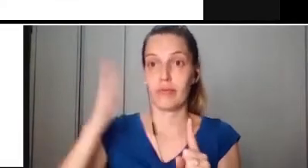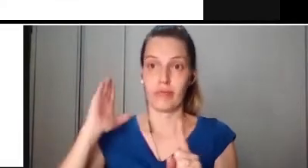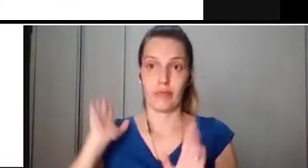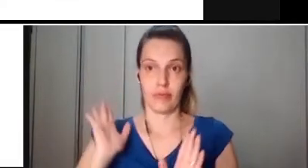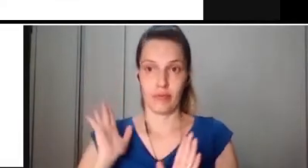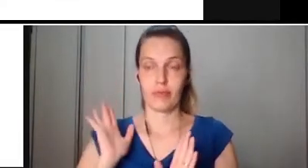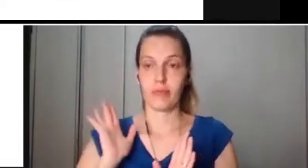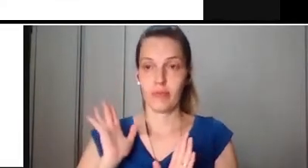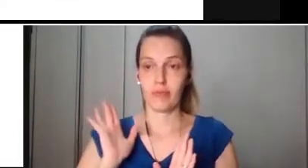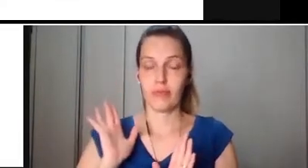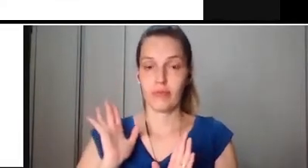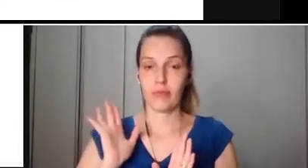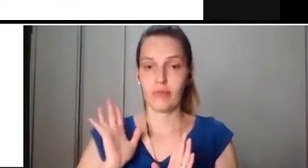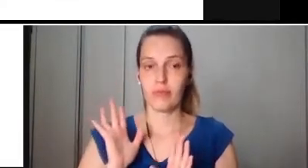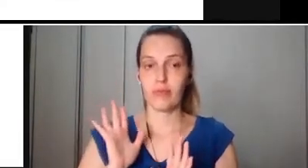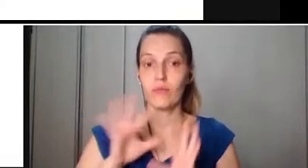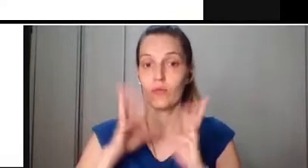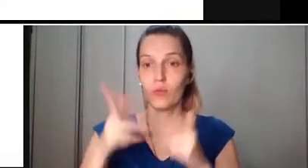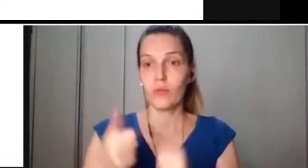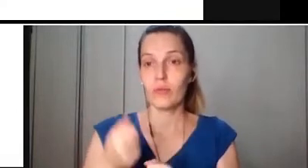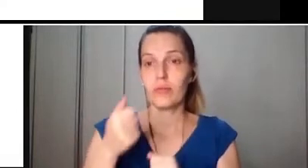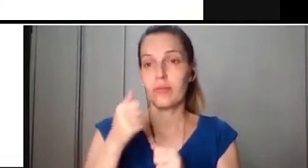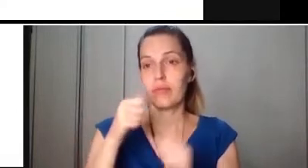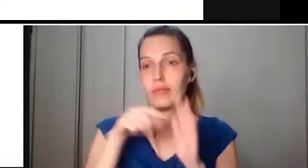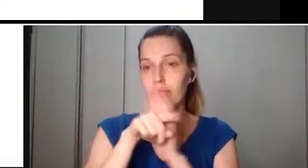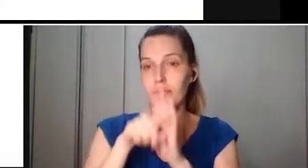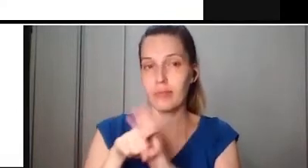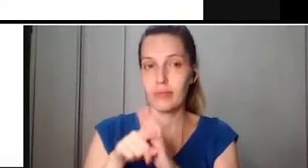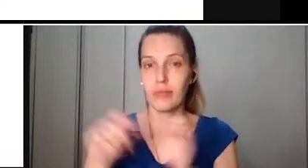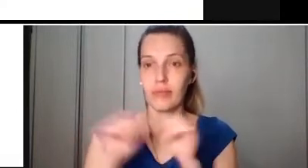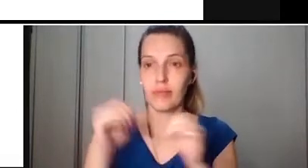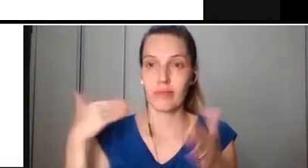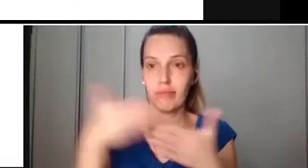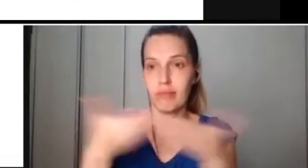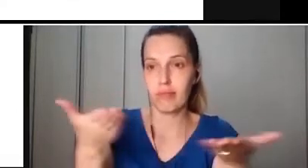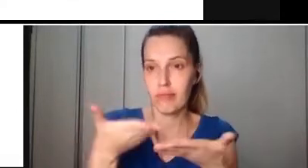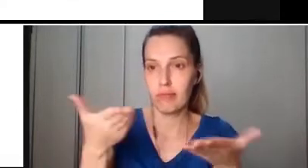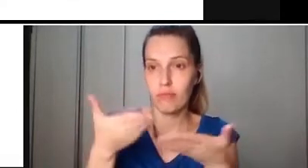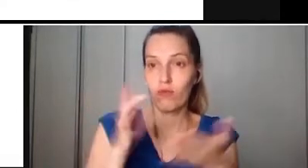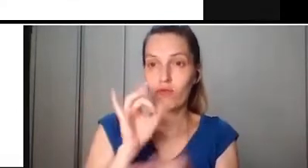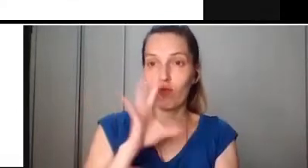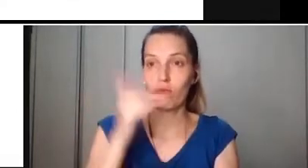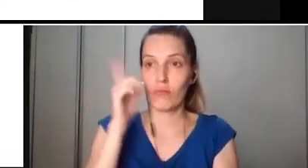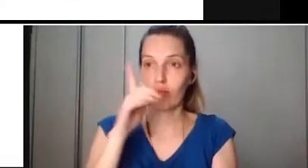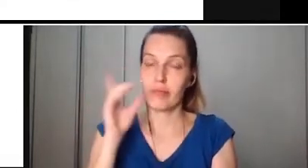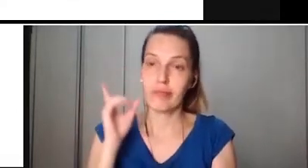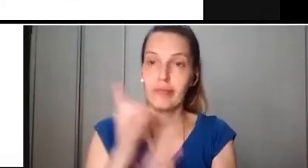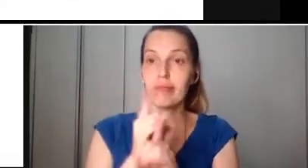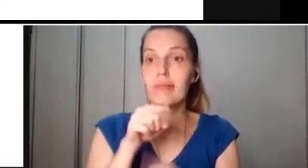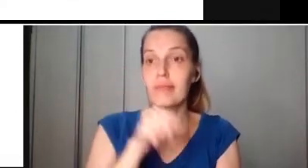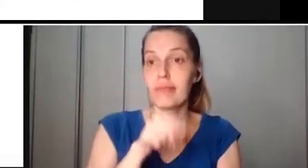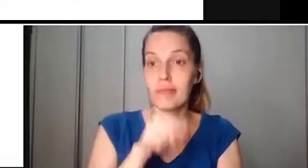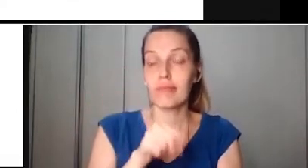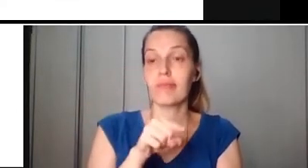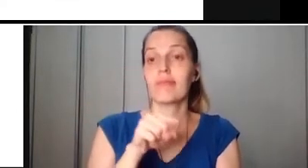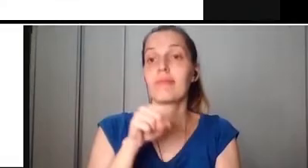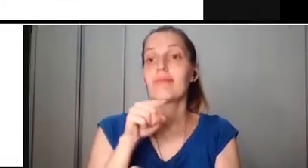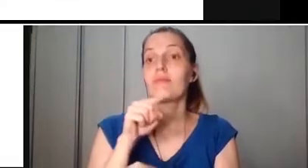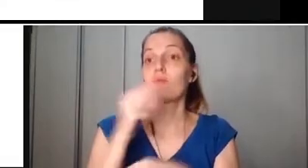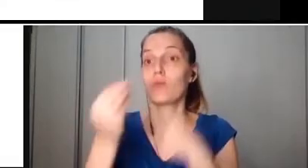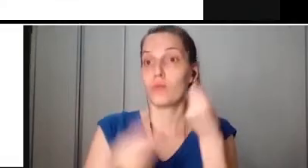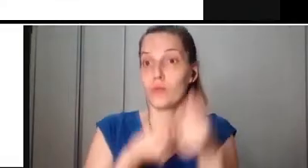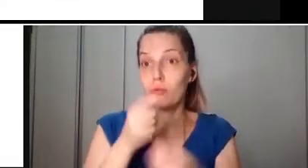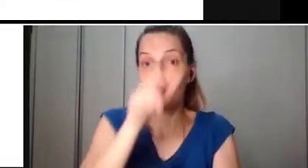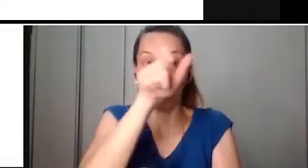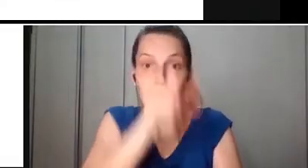até hoje só foram capazes de detectar o efeito direto da vacina, ou seja, o efeito da vacina no indivíduo que tomou